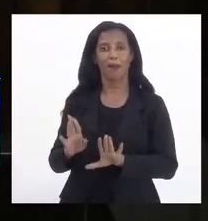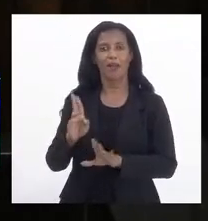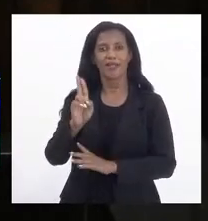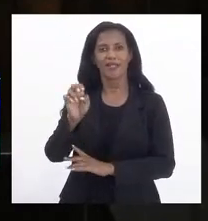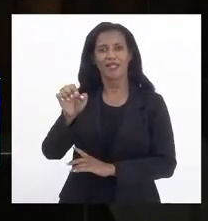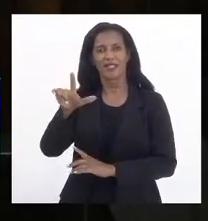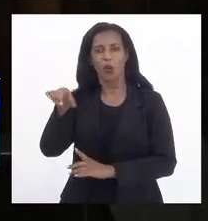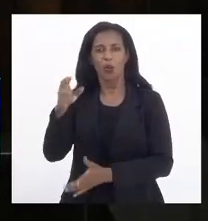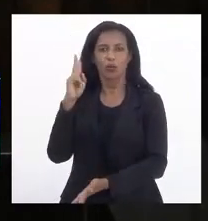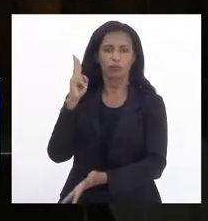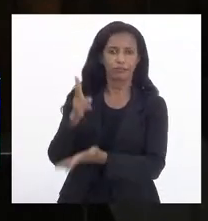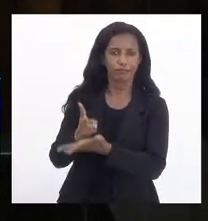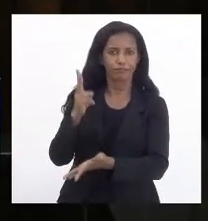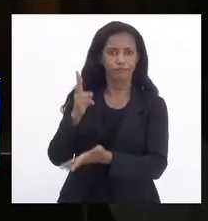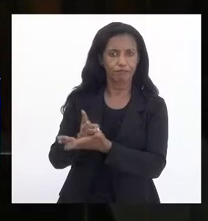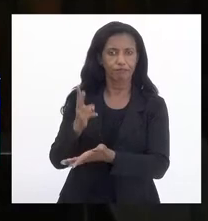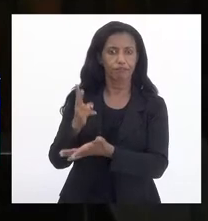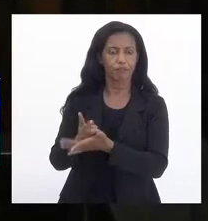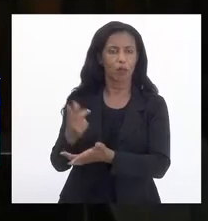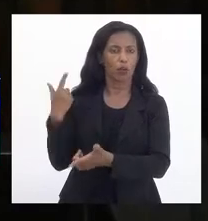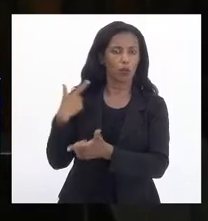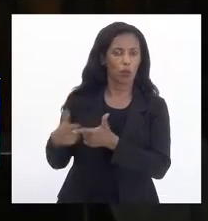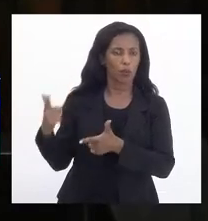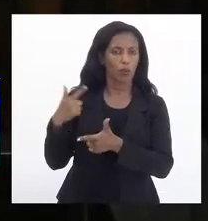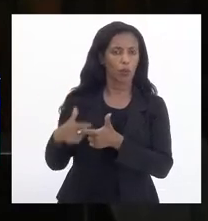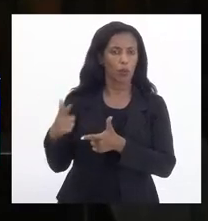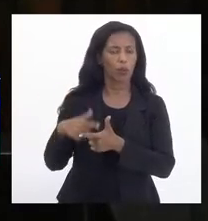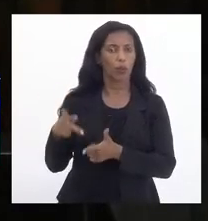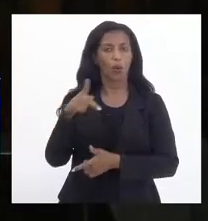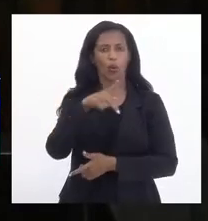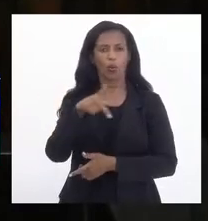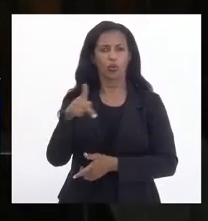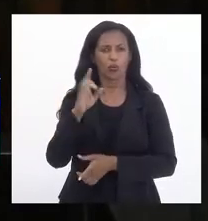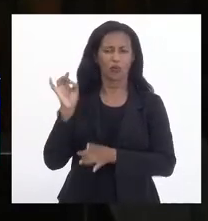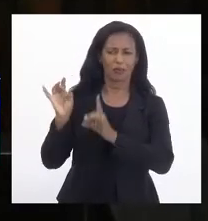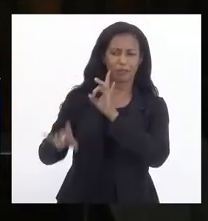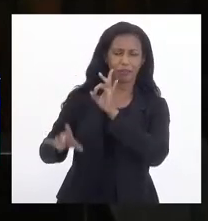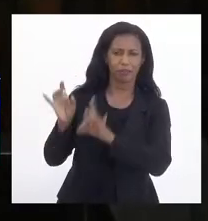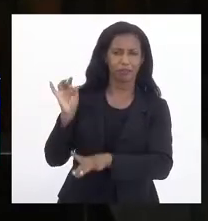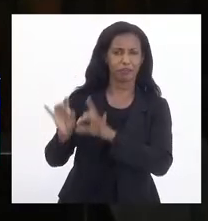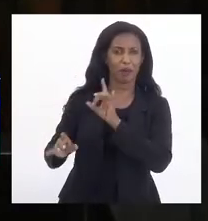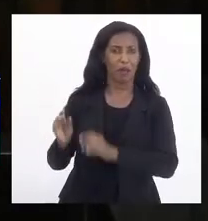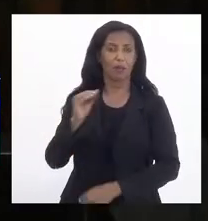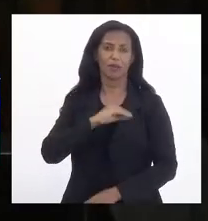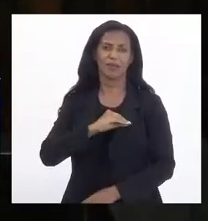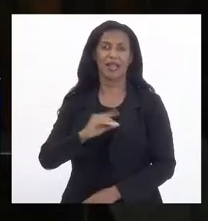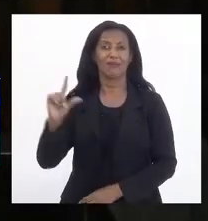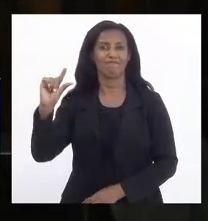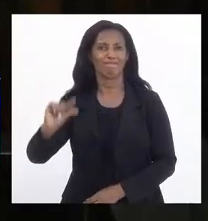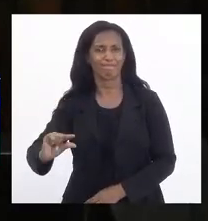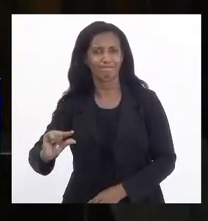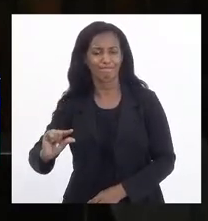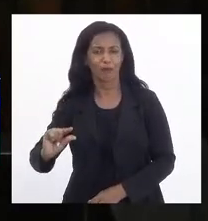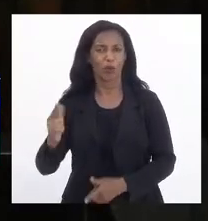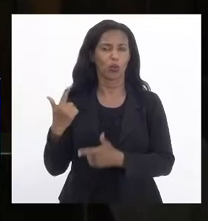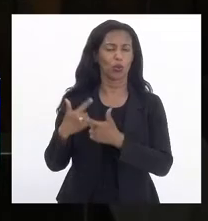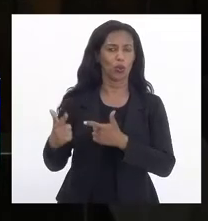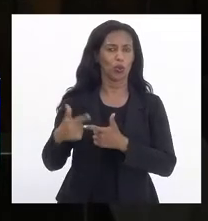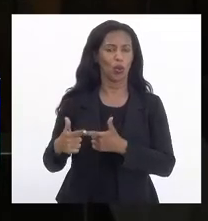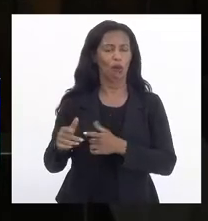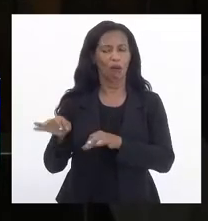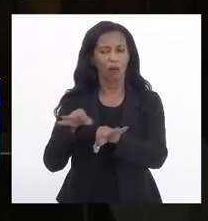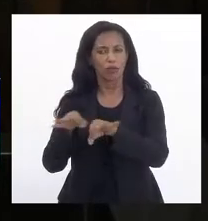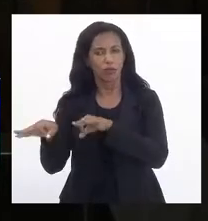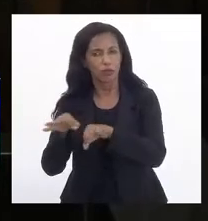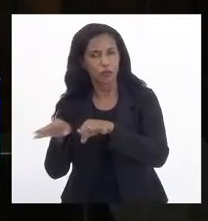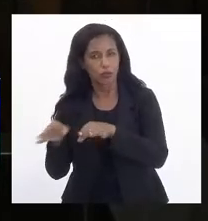convive permanentemente com uma fuga de cérebros. Os professores se exoneram devido aos baixos salários, devido às